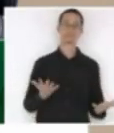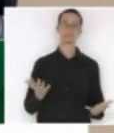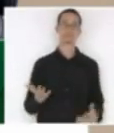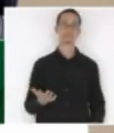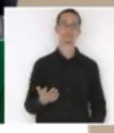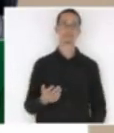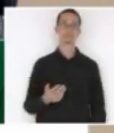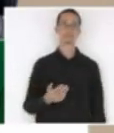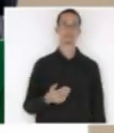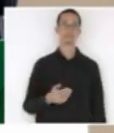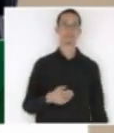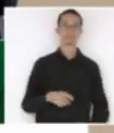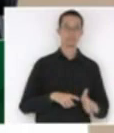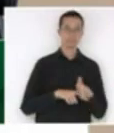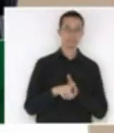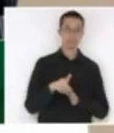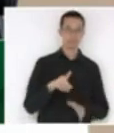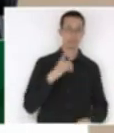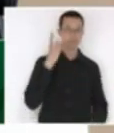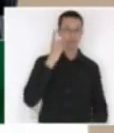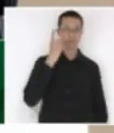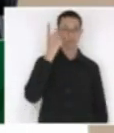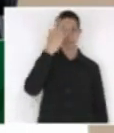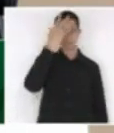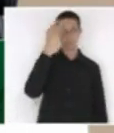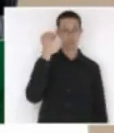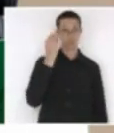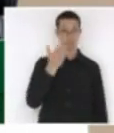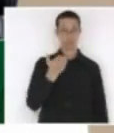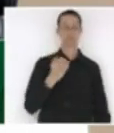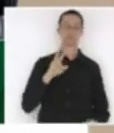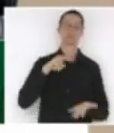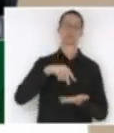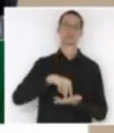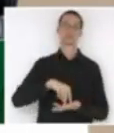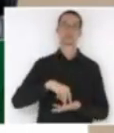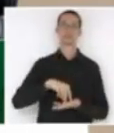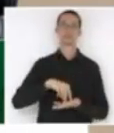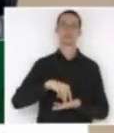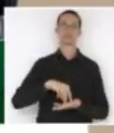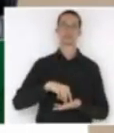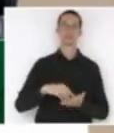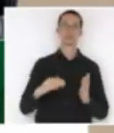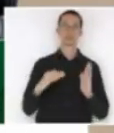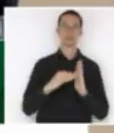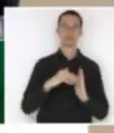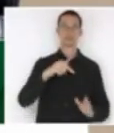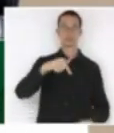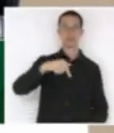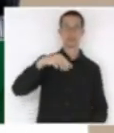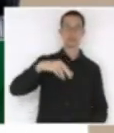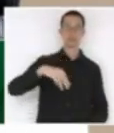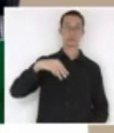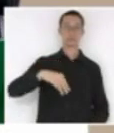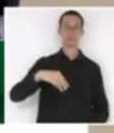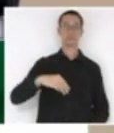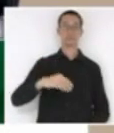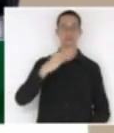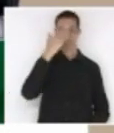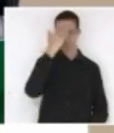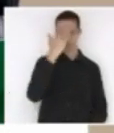Senhora deputada Luciane Carminati fará uso da palavra, pelo tempo de até 7 minutos, já